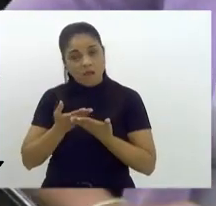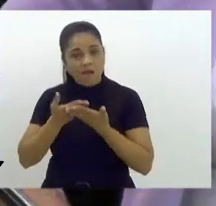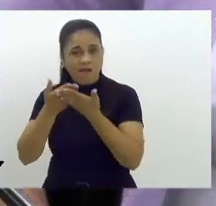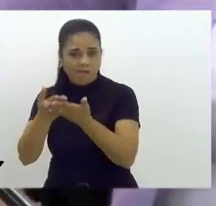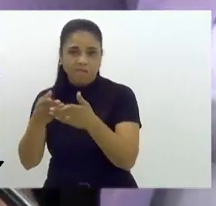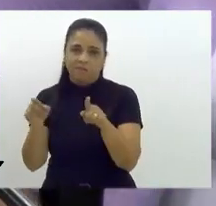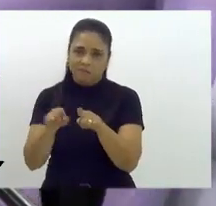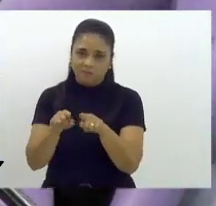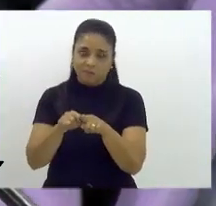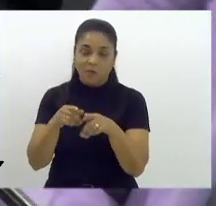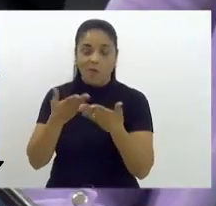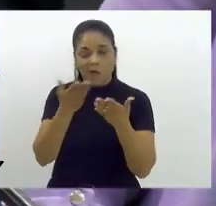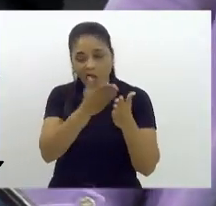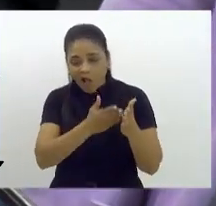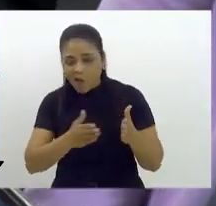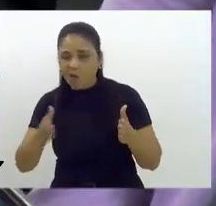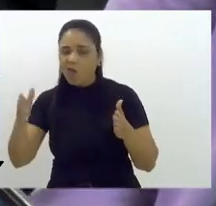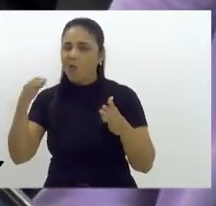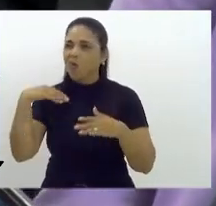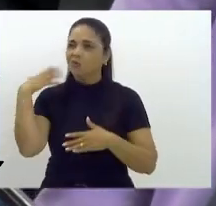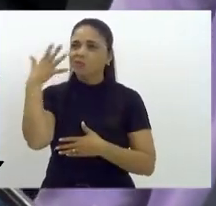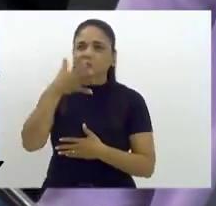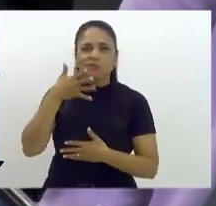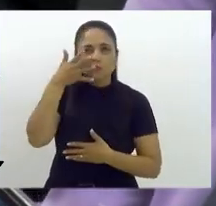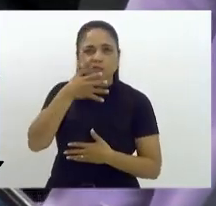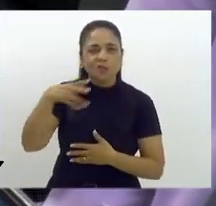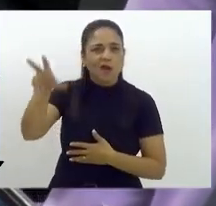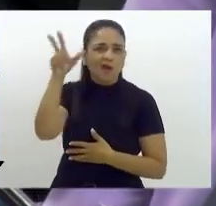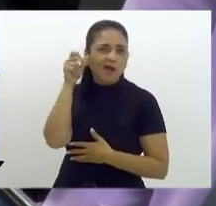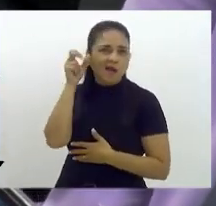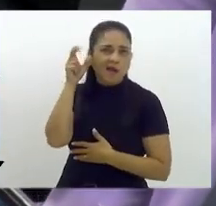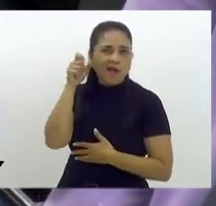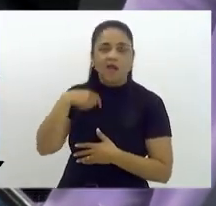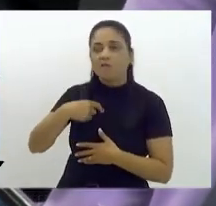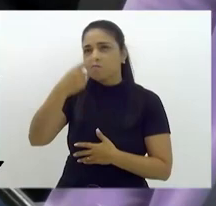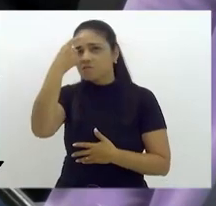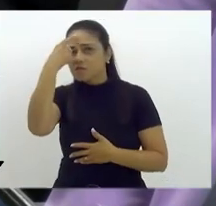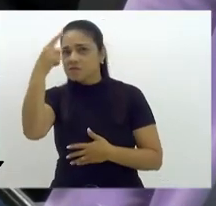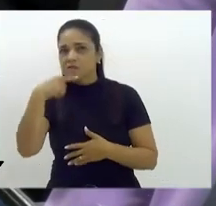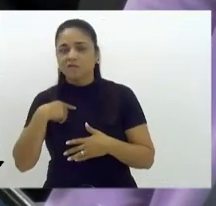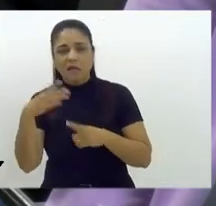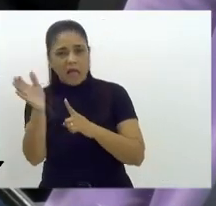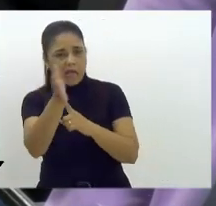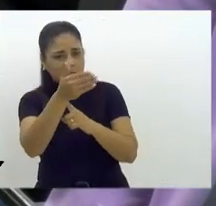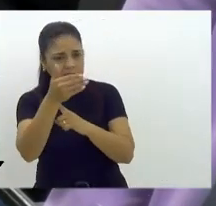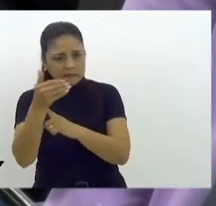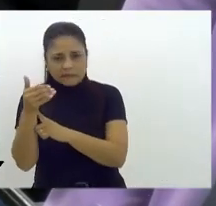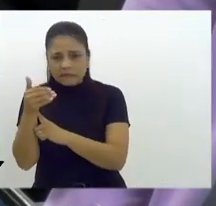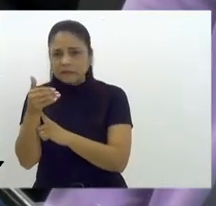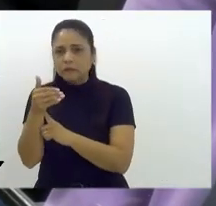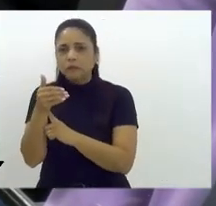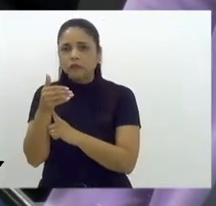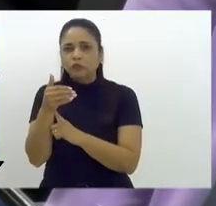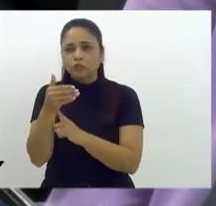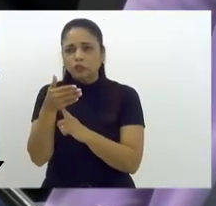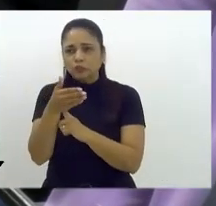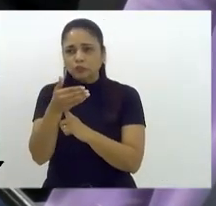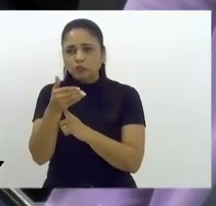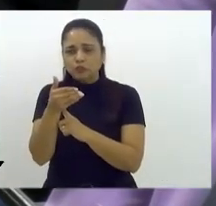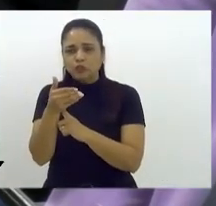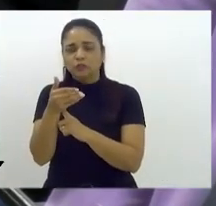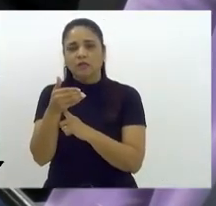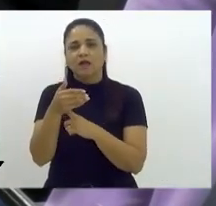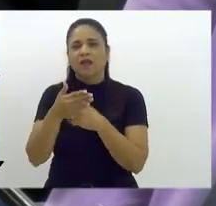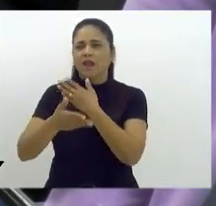justamente aqui ao longo das falas pensando né o quanto que a ideia da tecnologia ela sempre vem desde a época